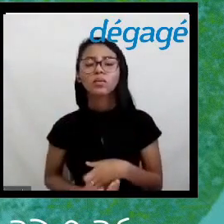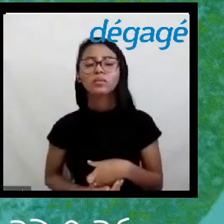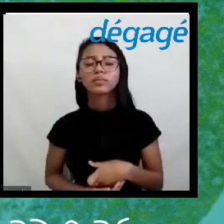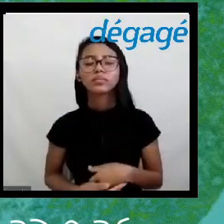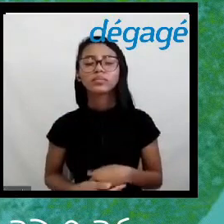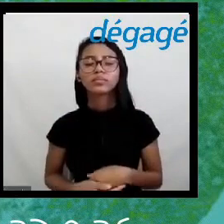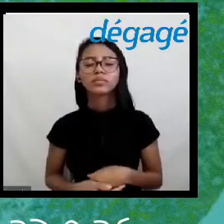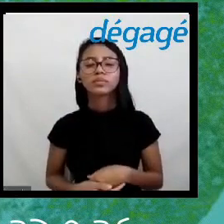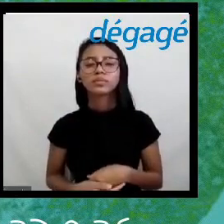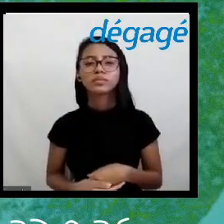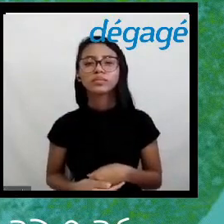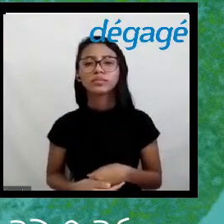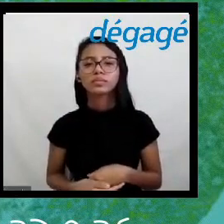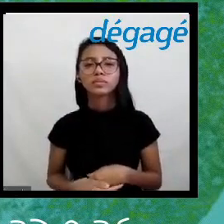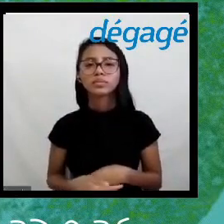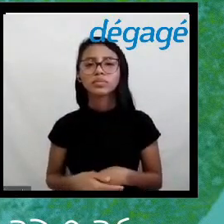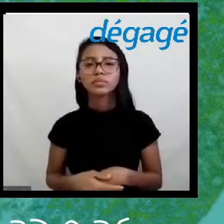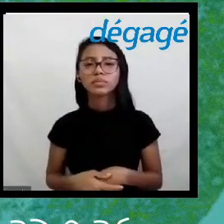essa...